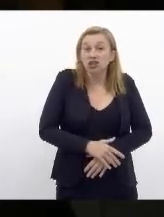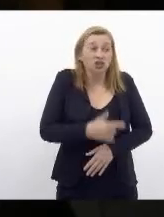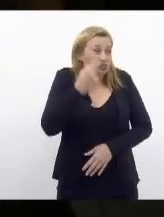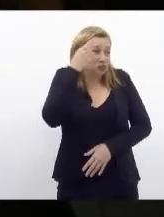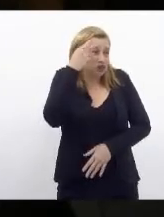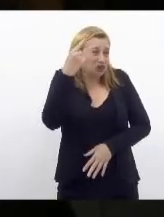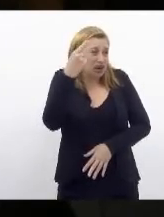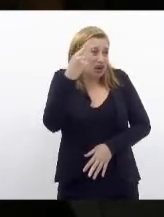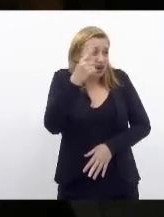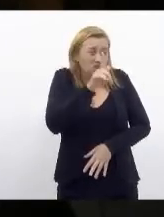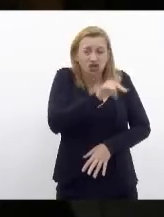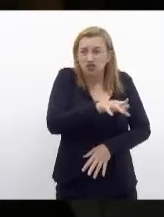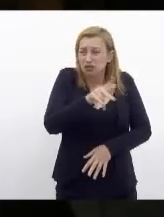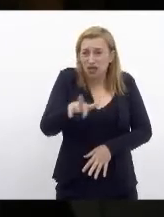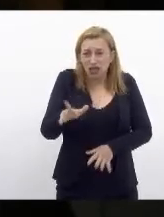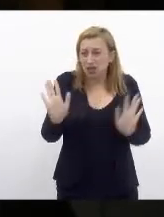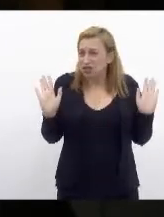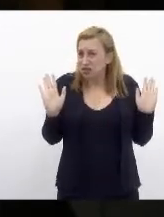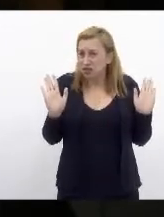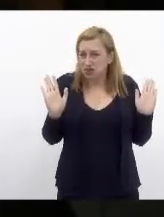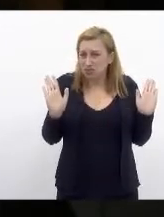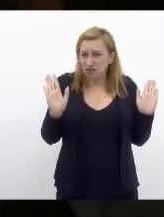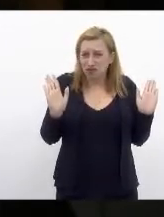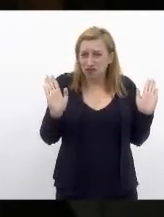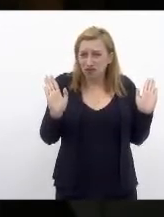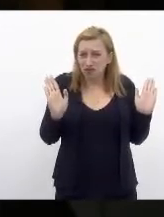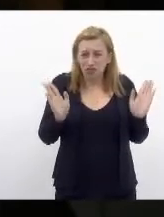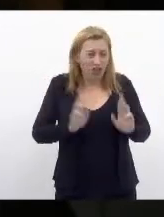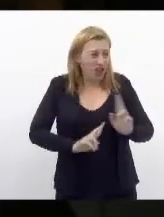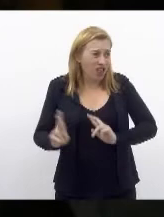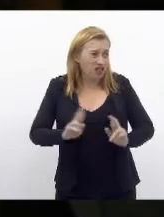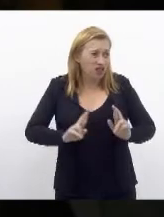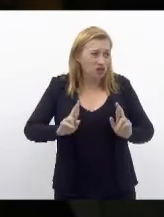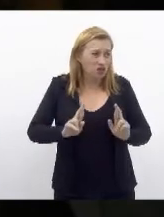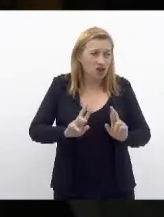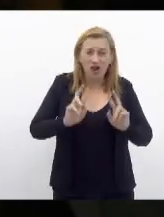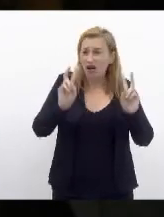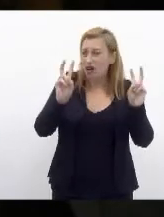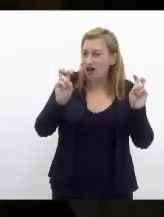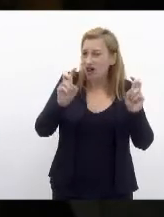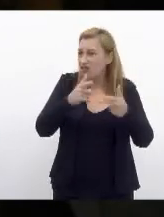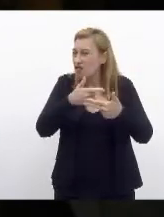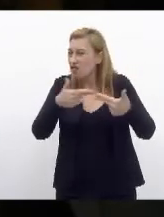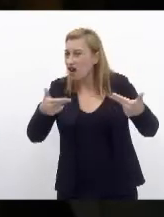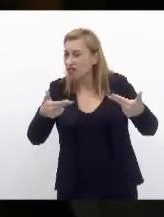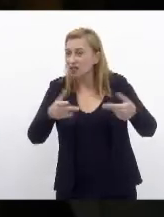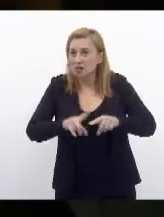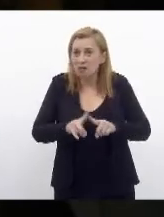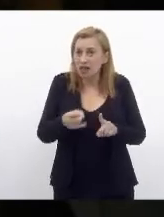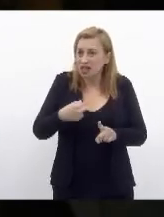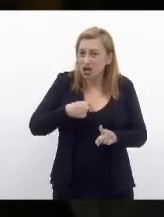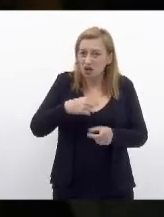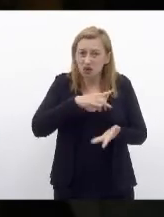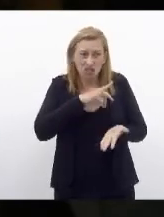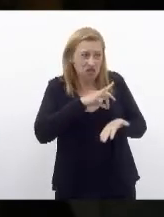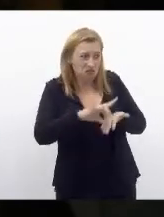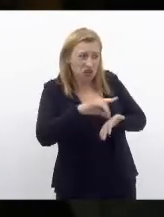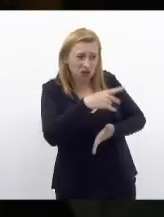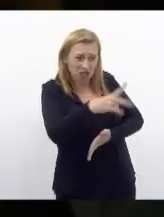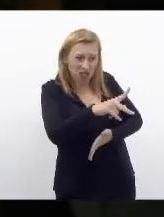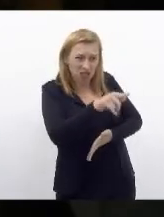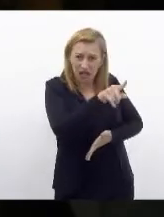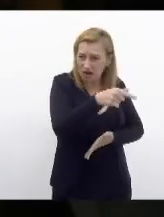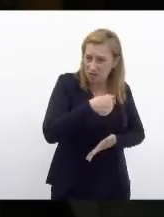divergências fundamentais em relação a muitas questões. Mas eu não sou inimigo dele, nem ele é